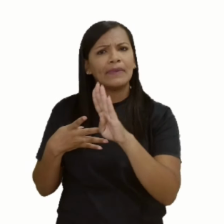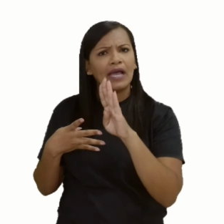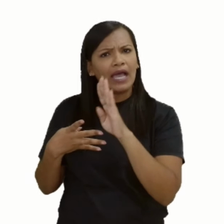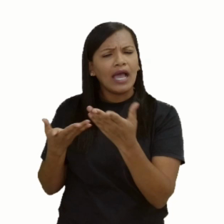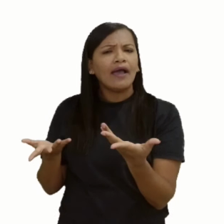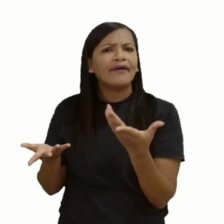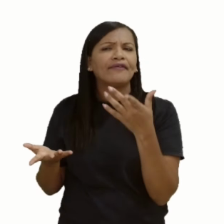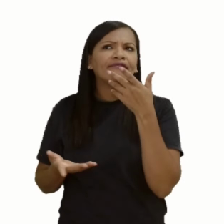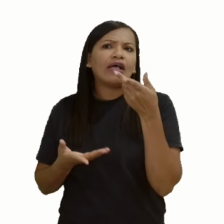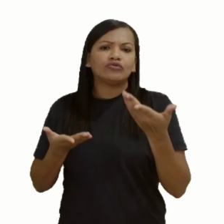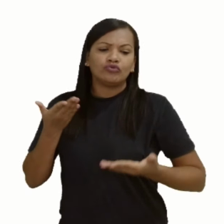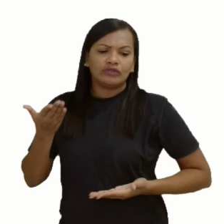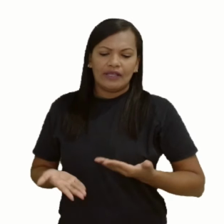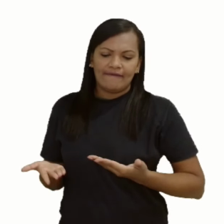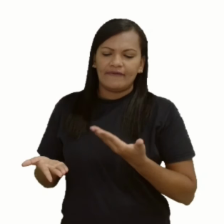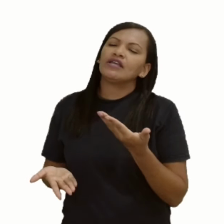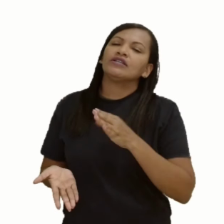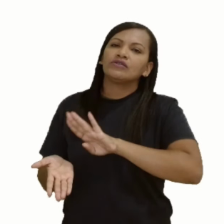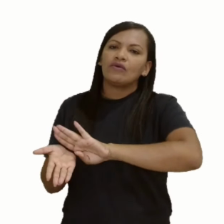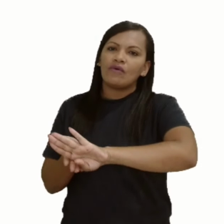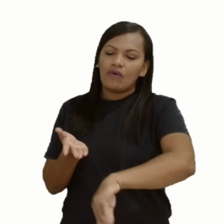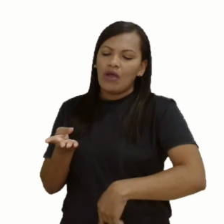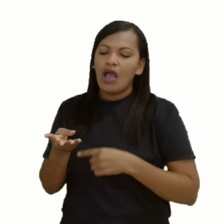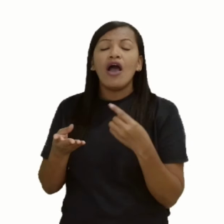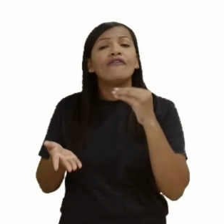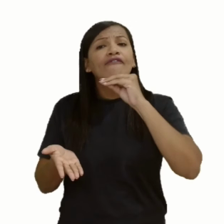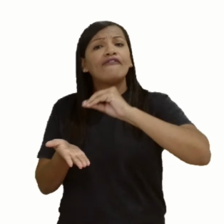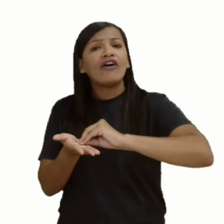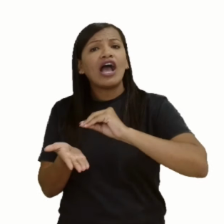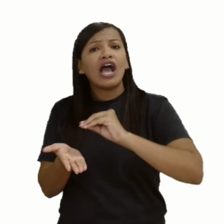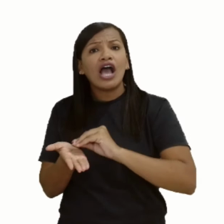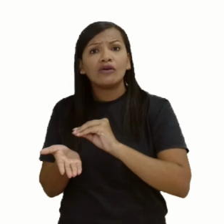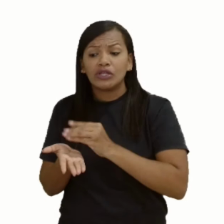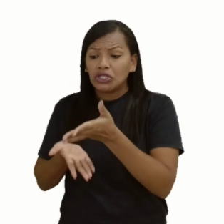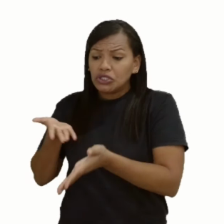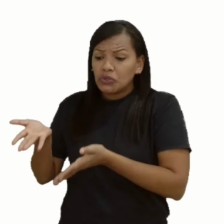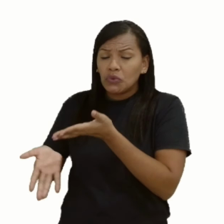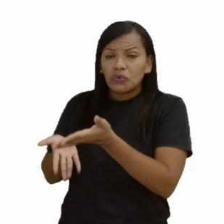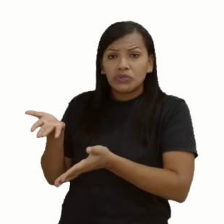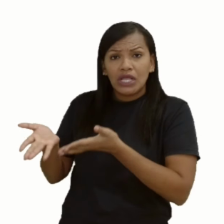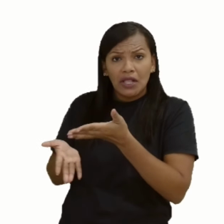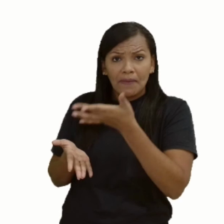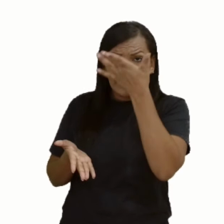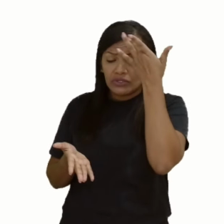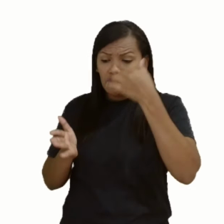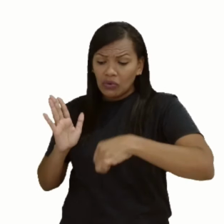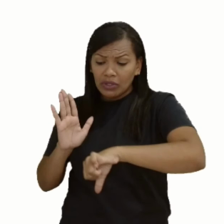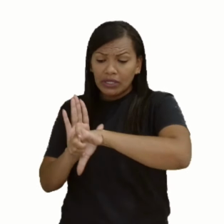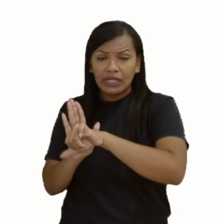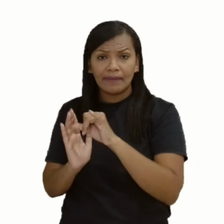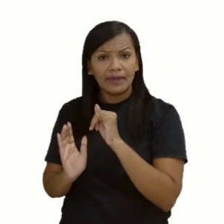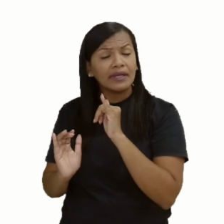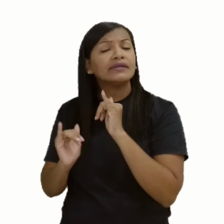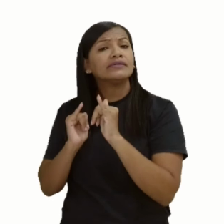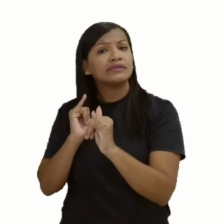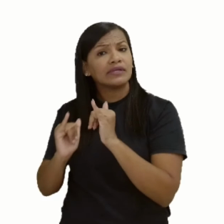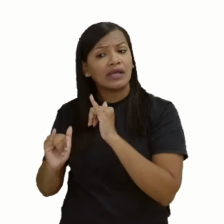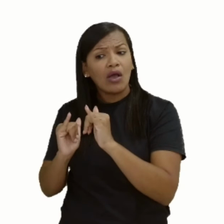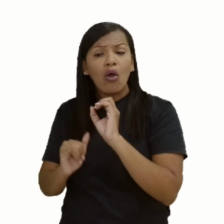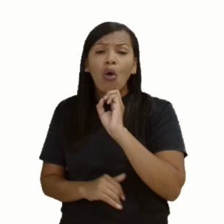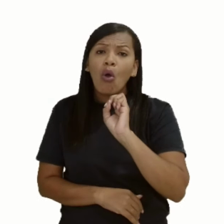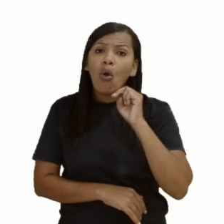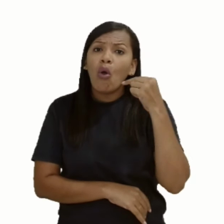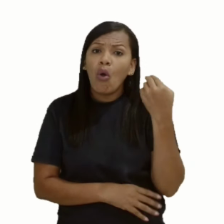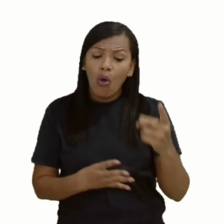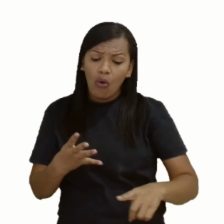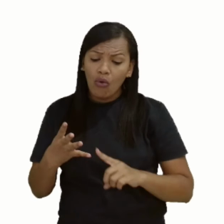serviços bancários, falta de cuidado das pessoas com os crimes na internet, ou é criado pela